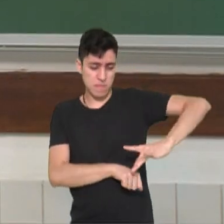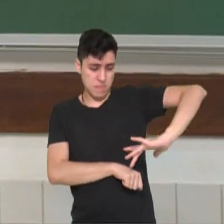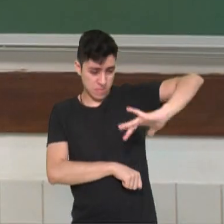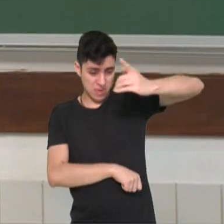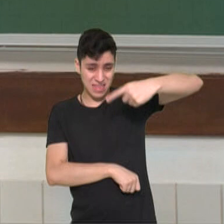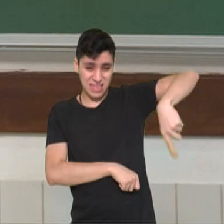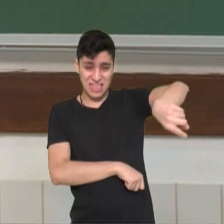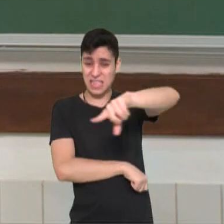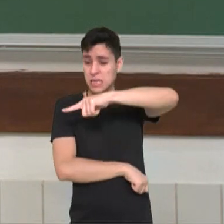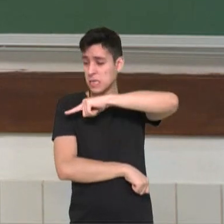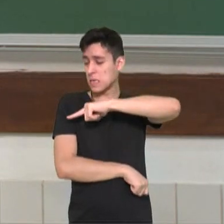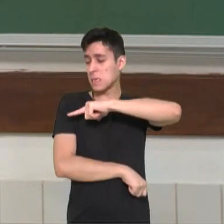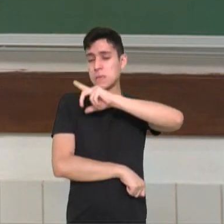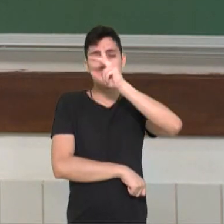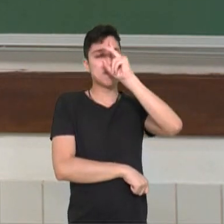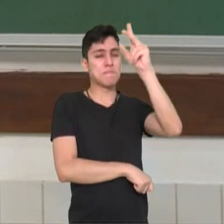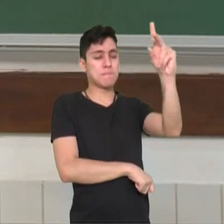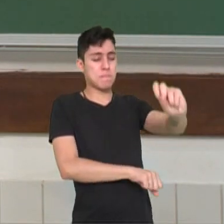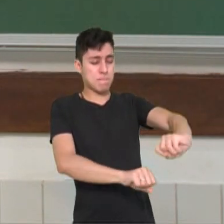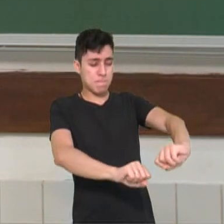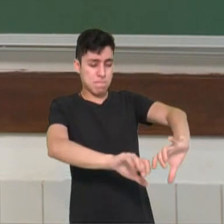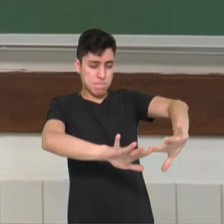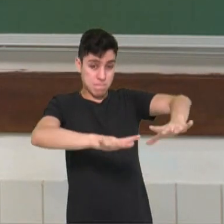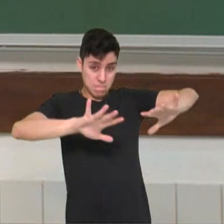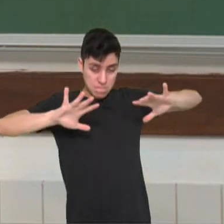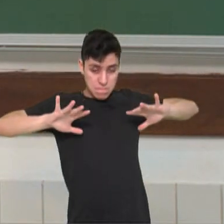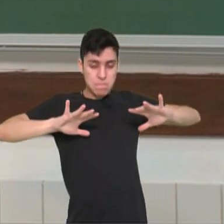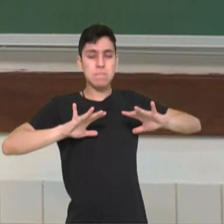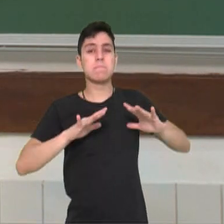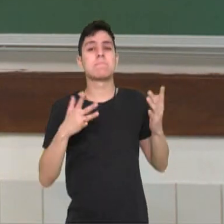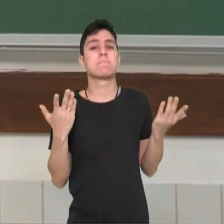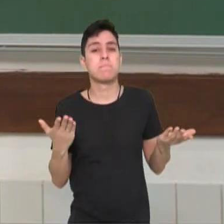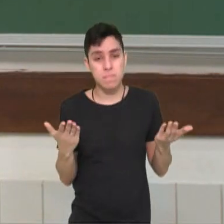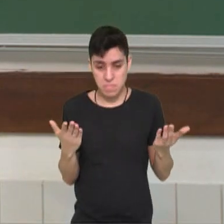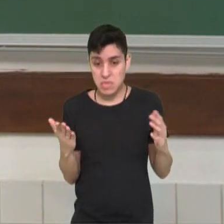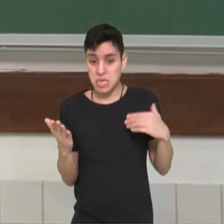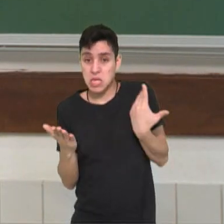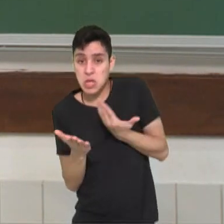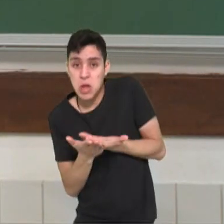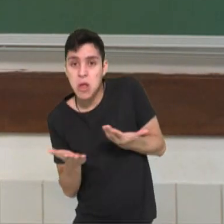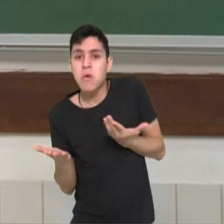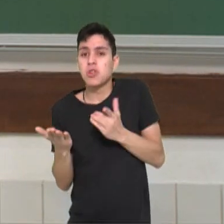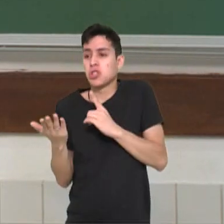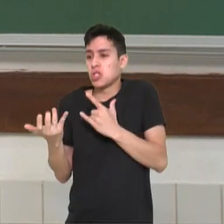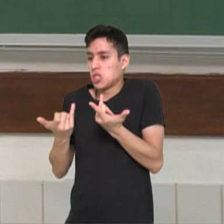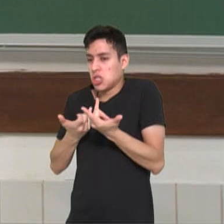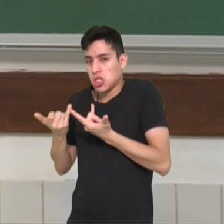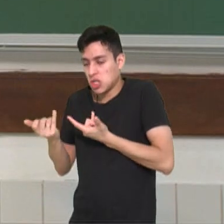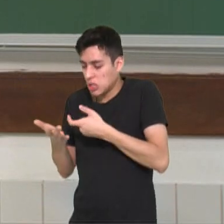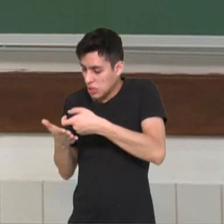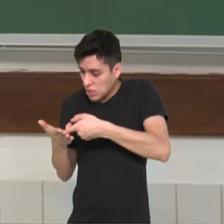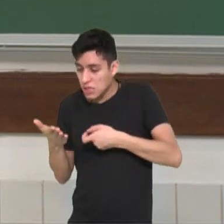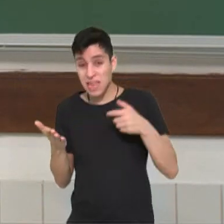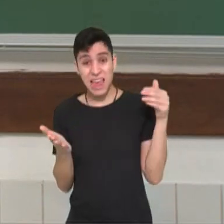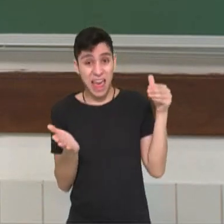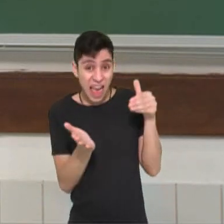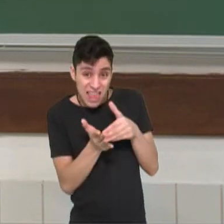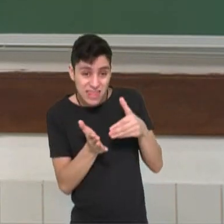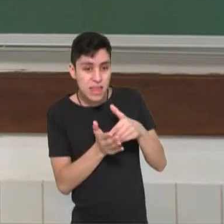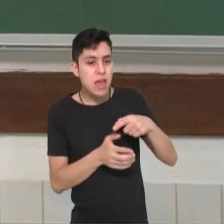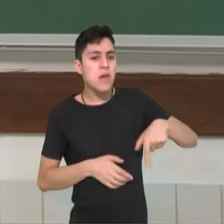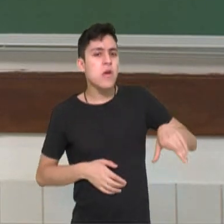ostentação tão grande com relação ao ouro que eles tinham lá, que existem relatos que até os cães de guarda